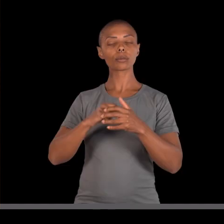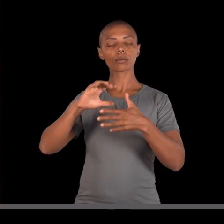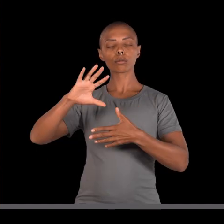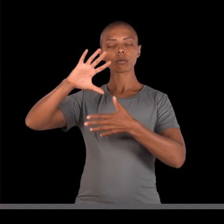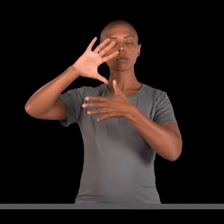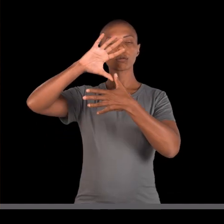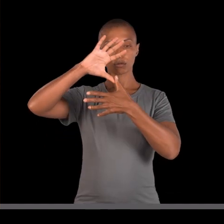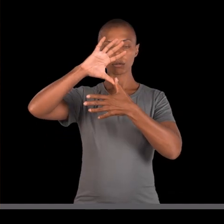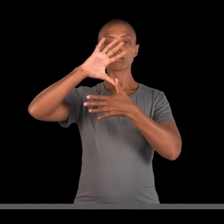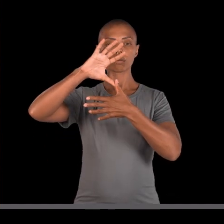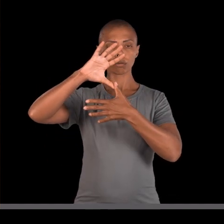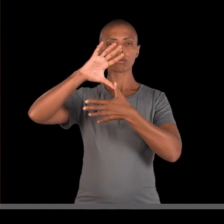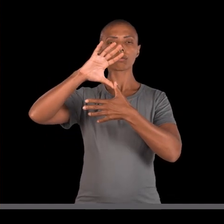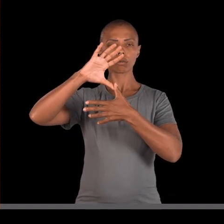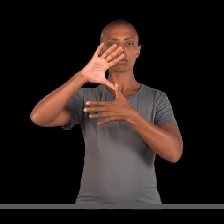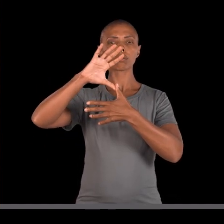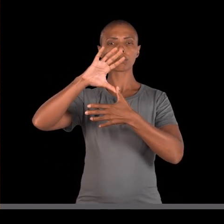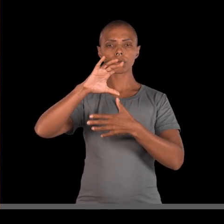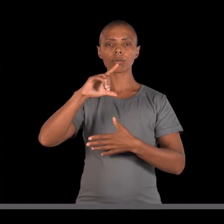O continente americano detém